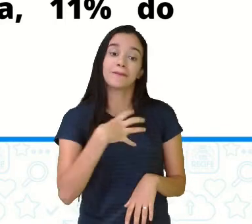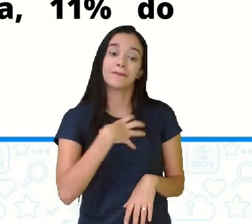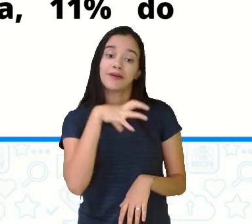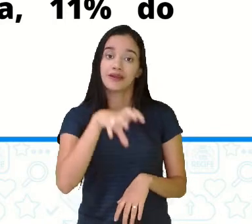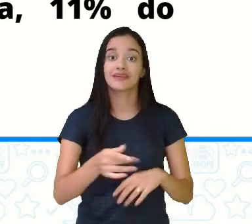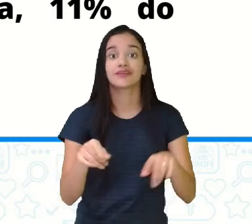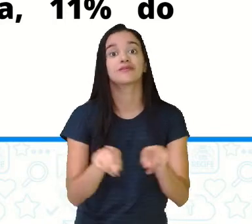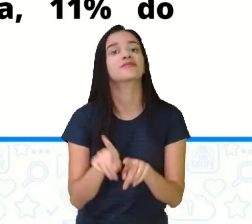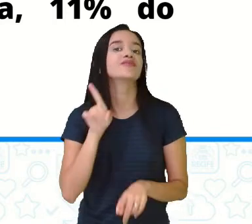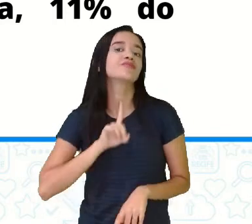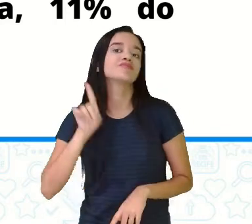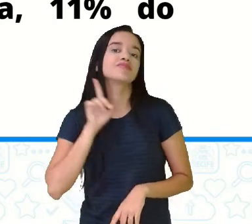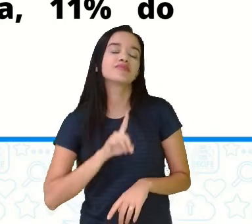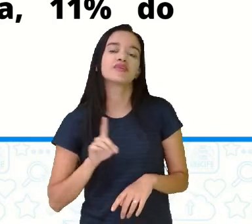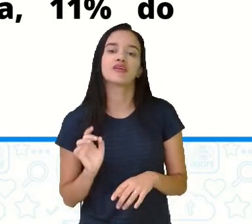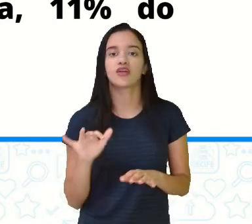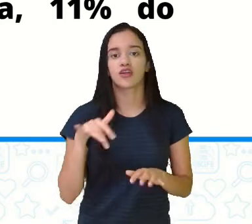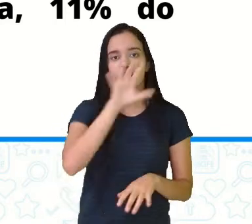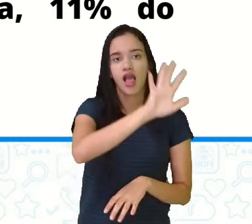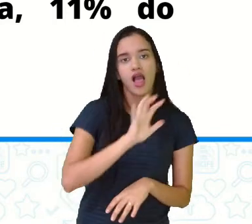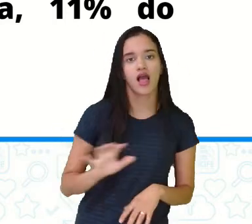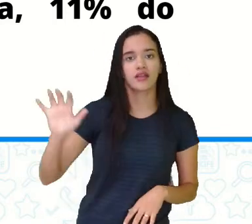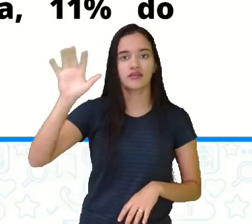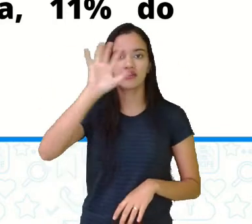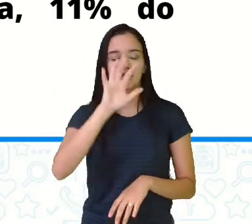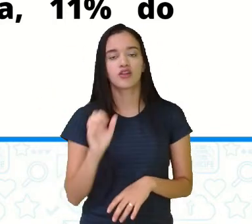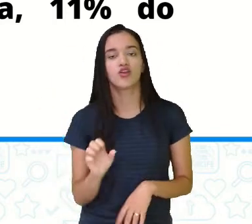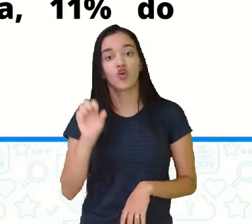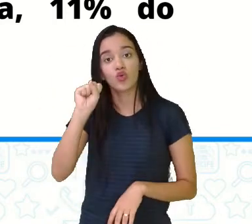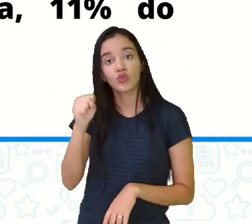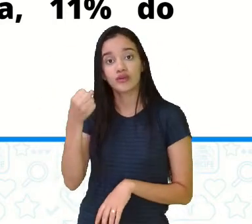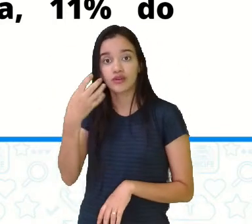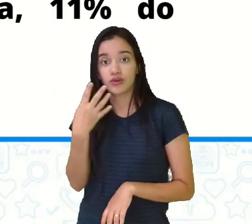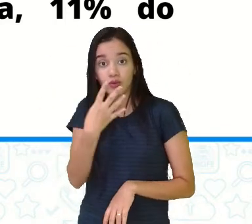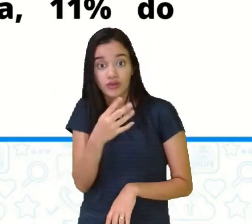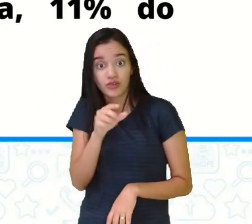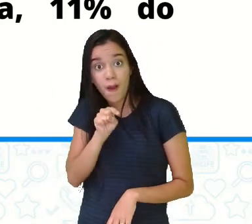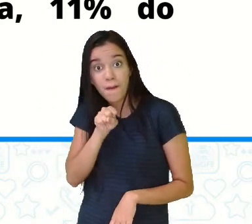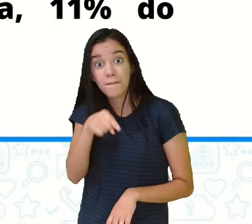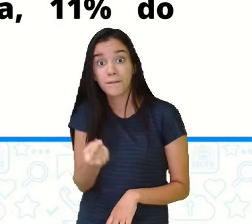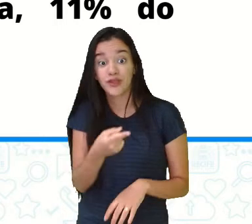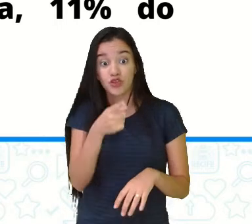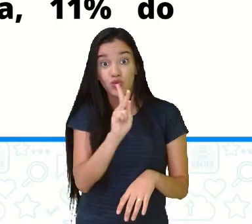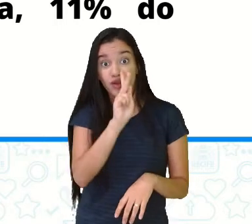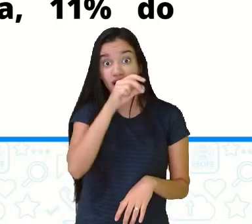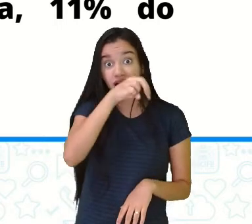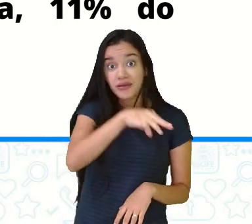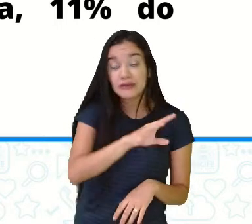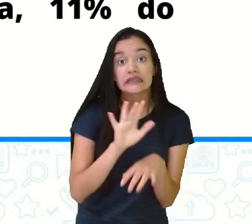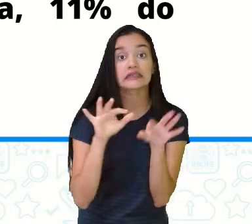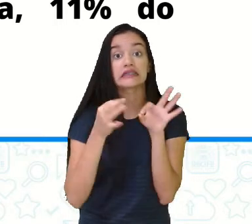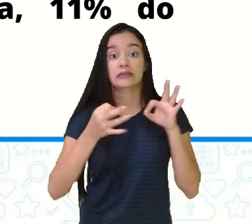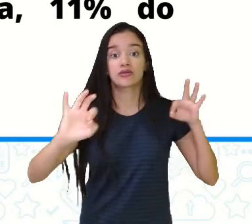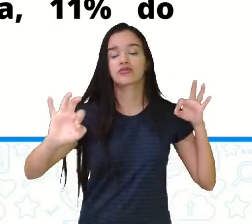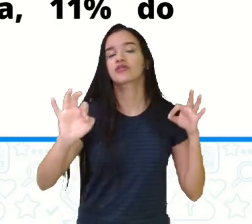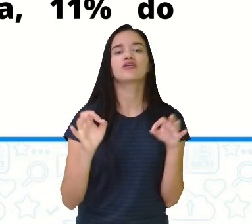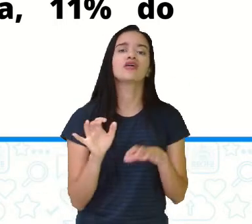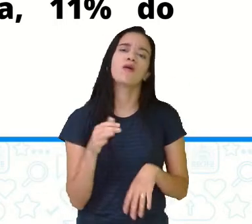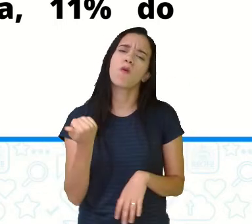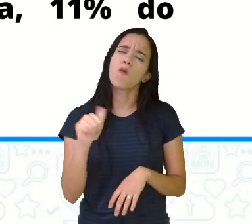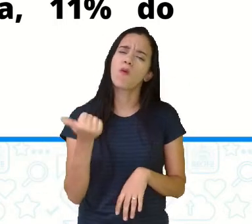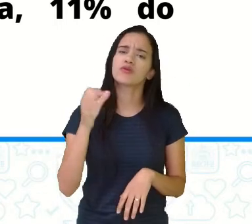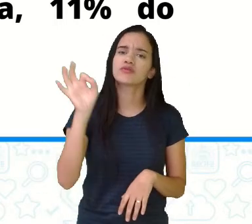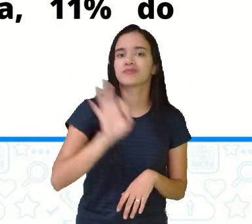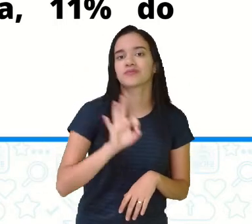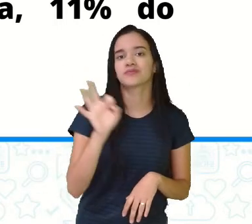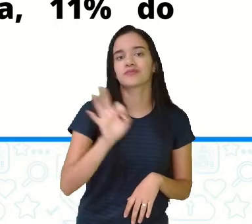Gerais. Toda essa área abrange cerca de 844 mil quilômetros quadrados, ou seja, 11%